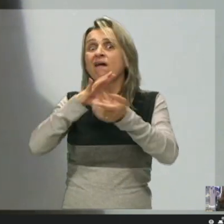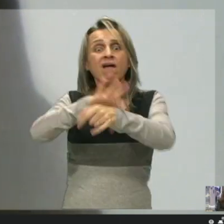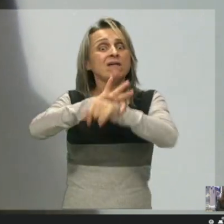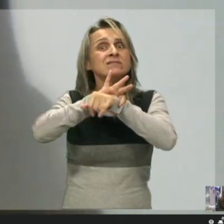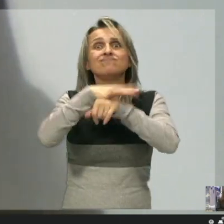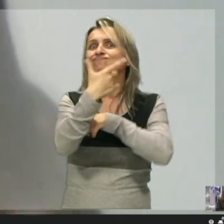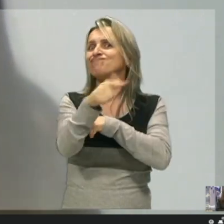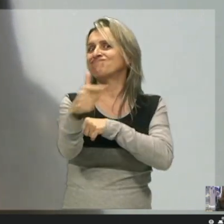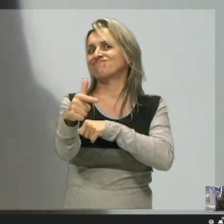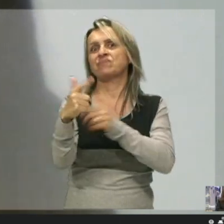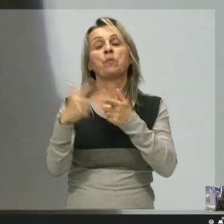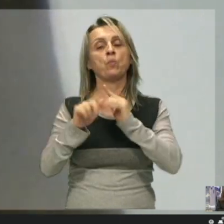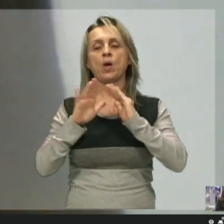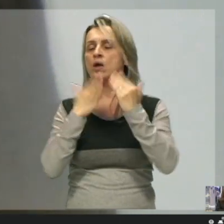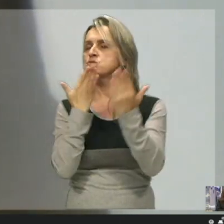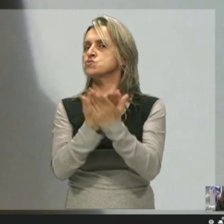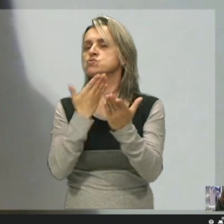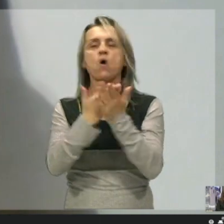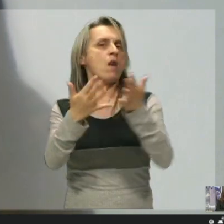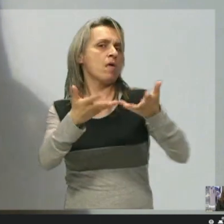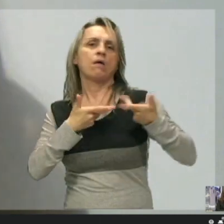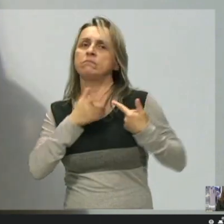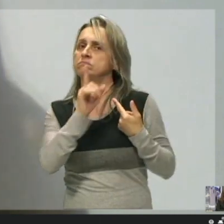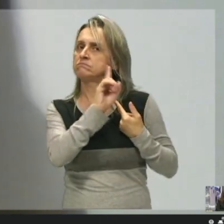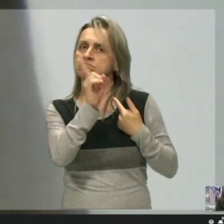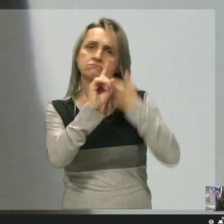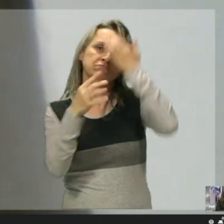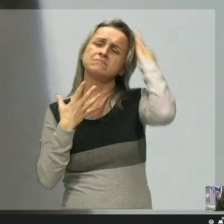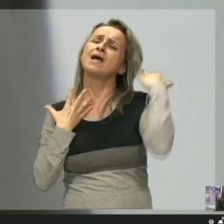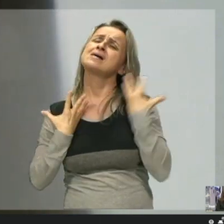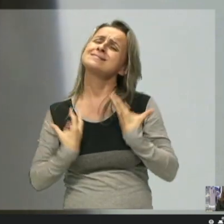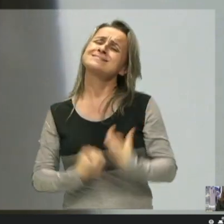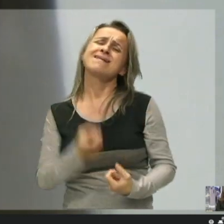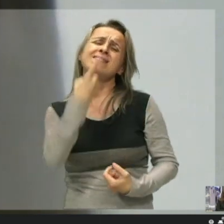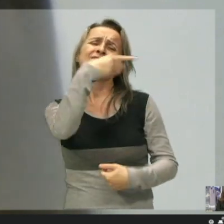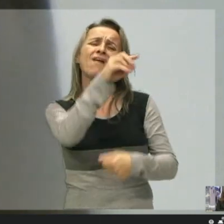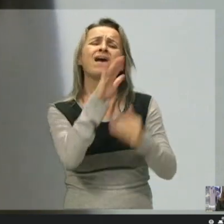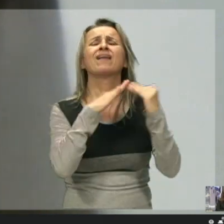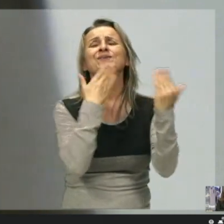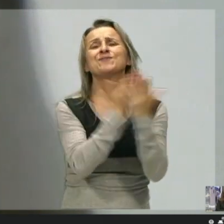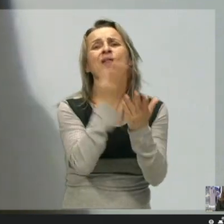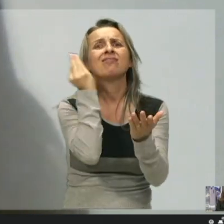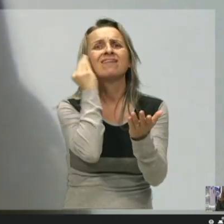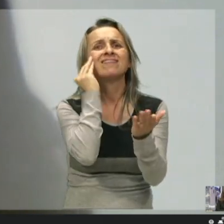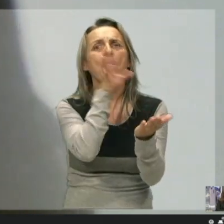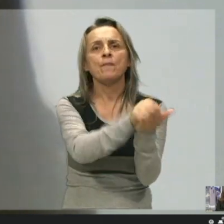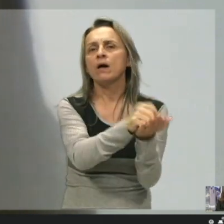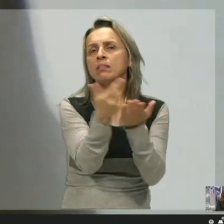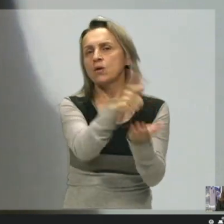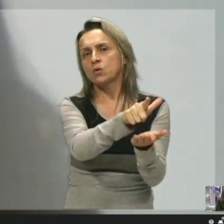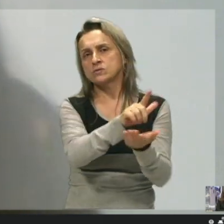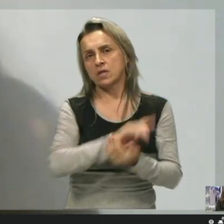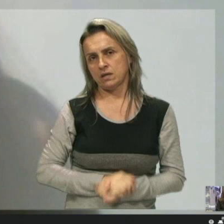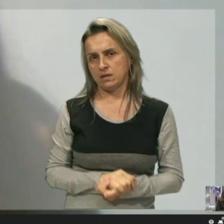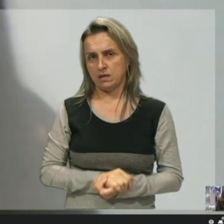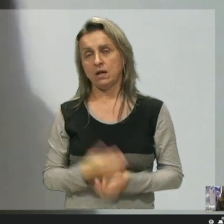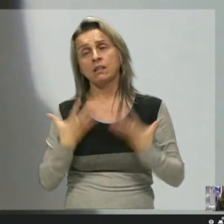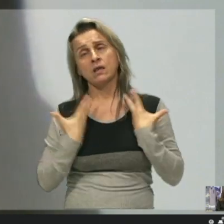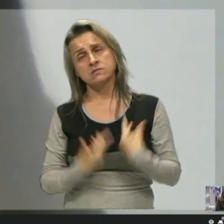recebe. Ela está cansada de ir numa escola e é negado matrícula, ela está cansada de o filho ir para a escola quando tem passeio, ele tem que ir para casa, de não ter